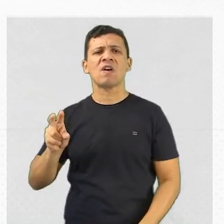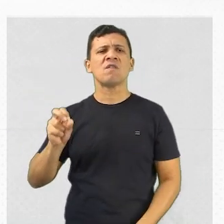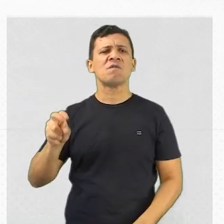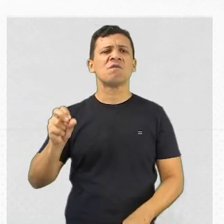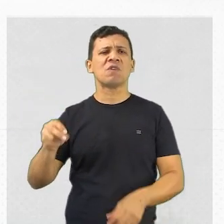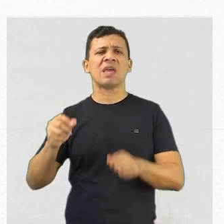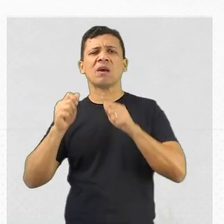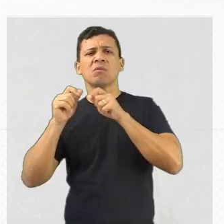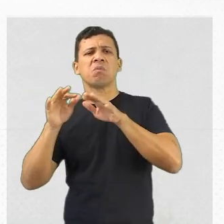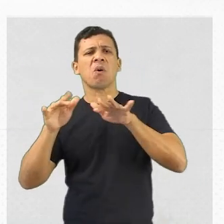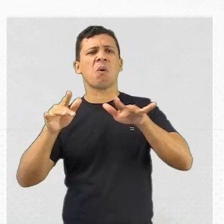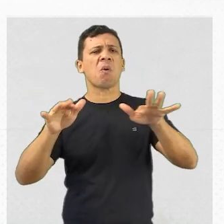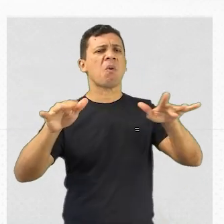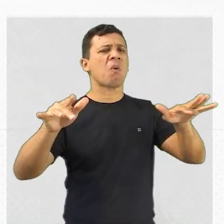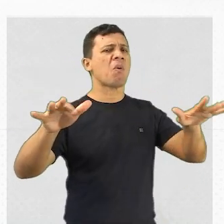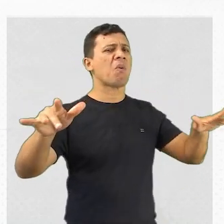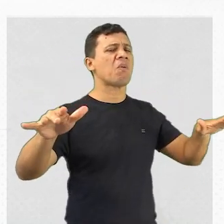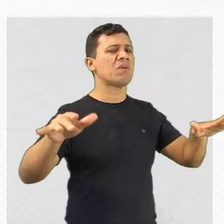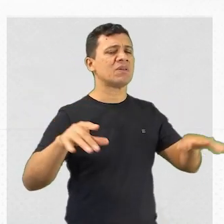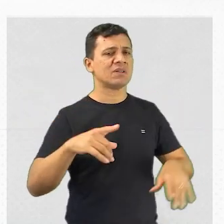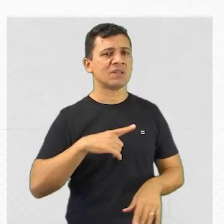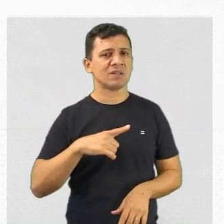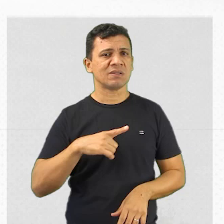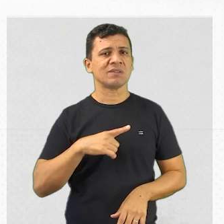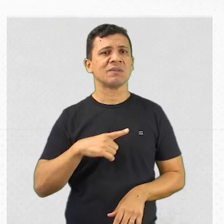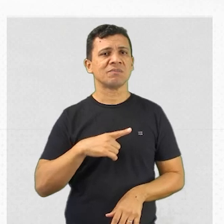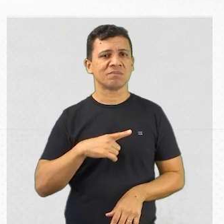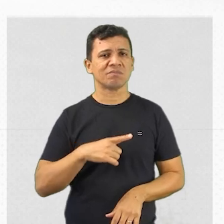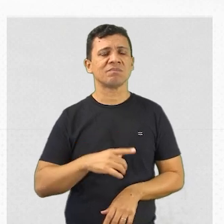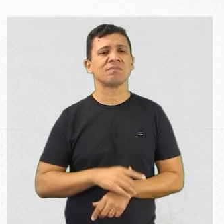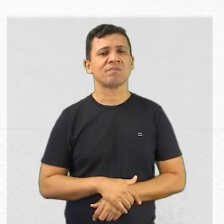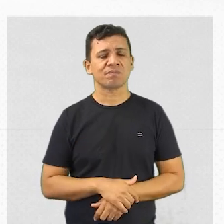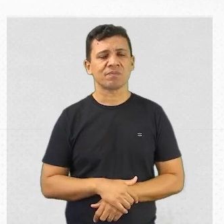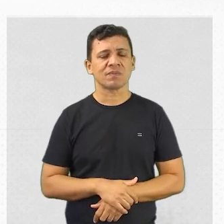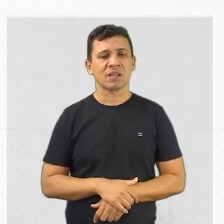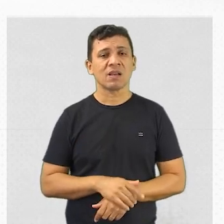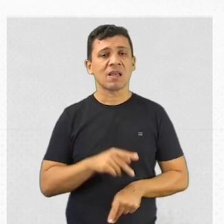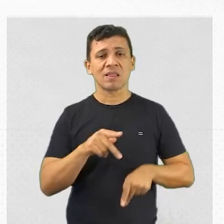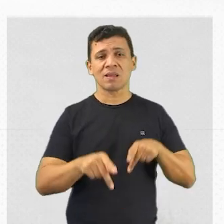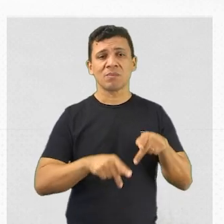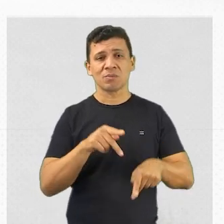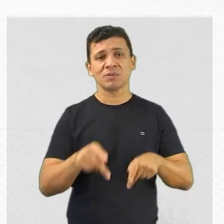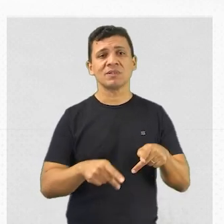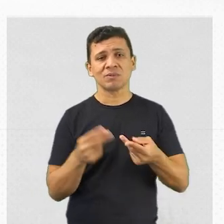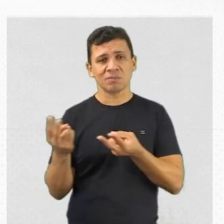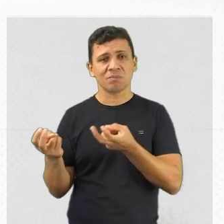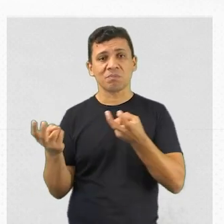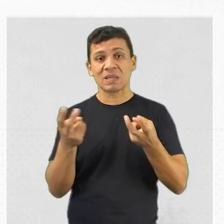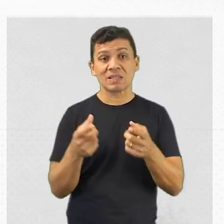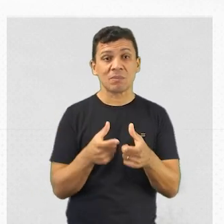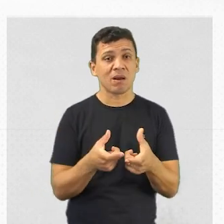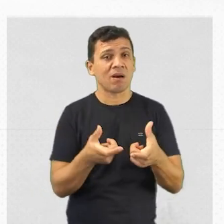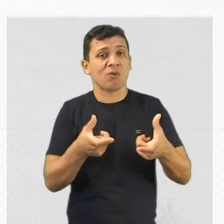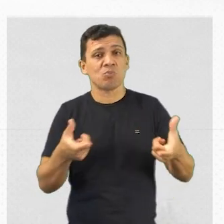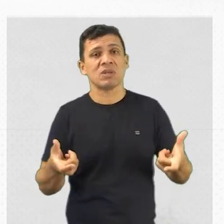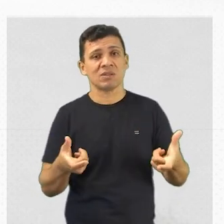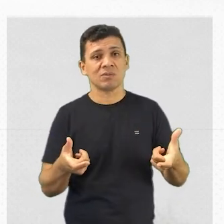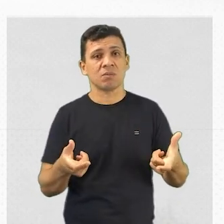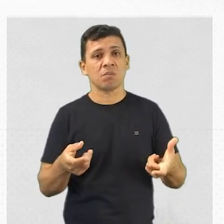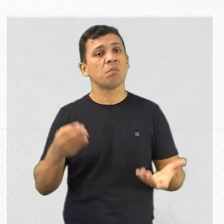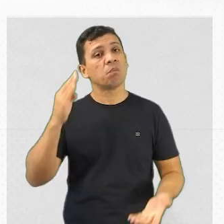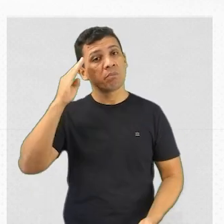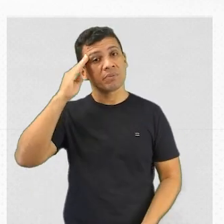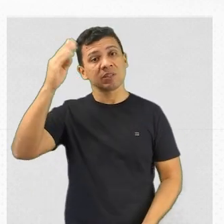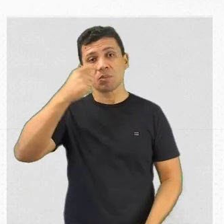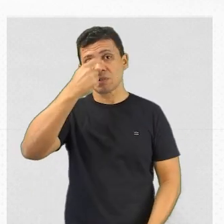sendo transmitidos, né? De locomoção ali viral na população. A gente tem esse aumento, principalmente da gripe,